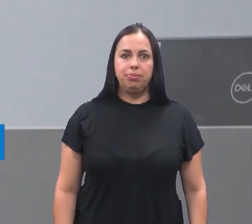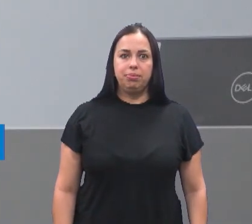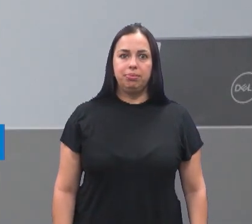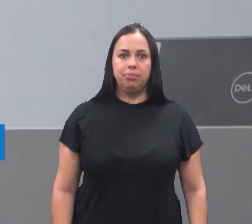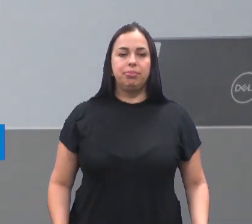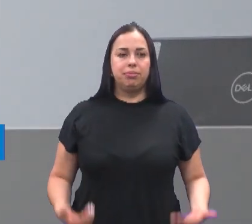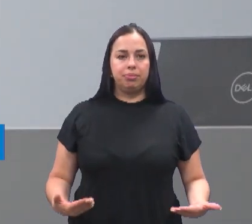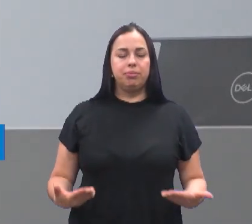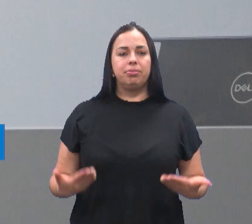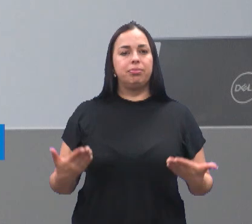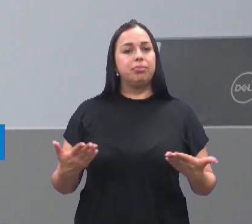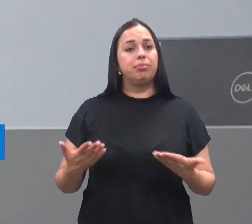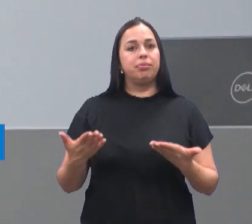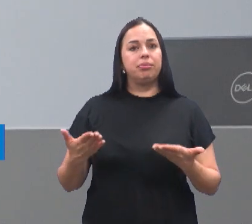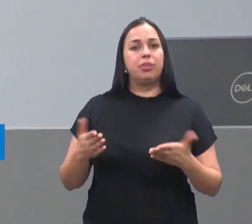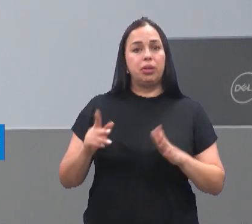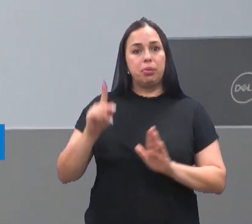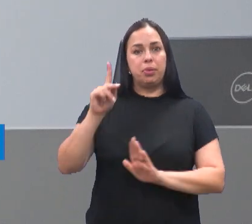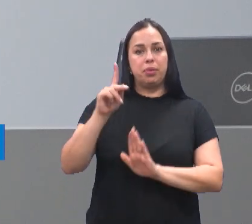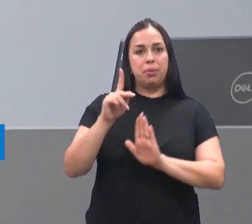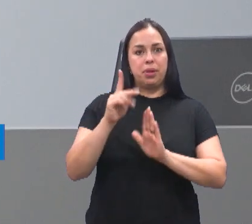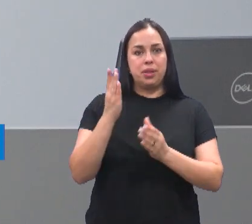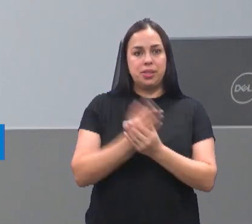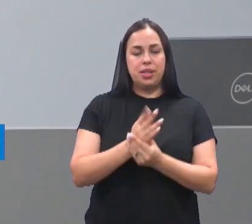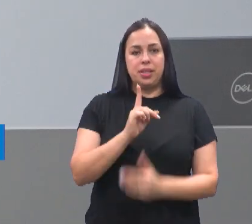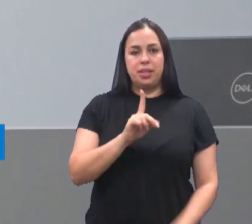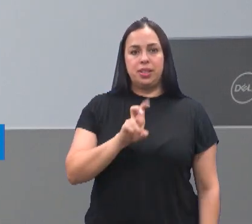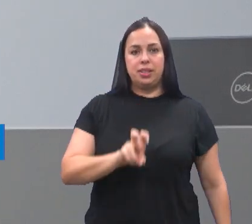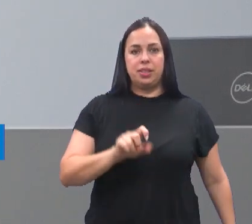Em discussão, o processo de número